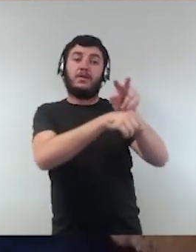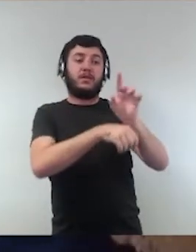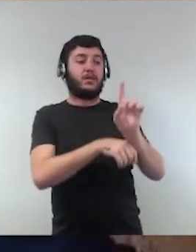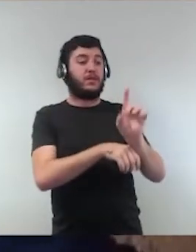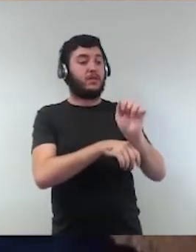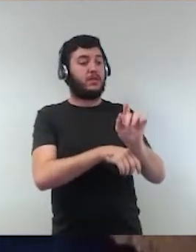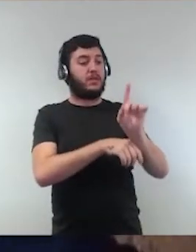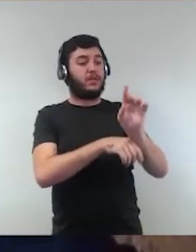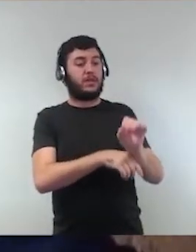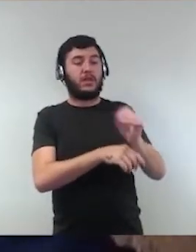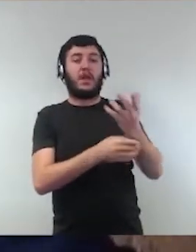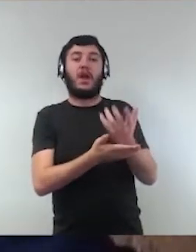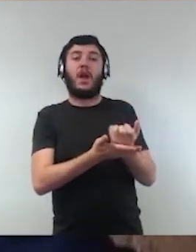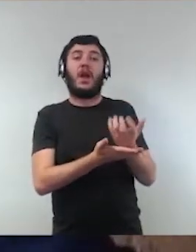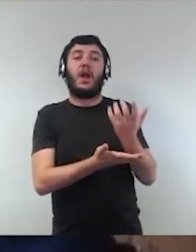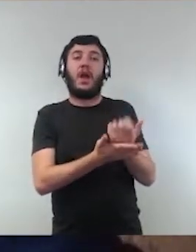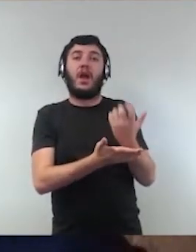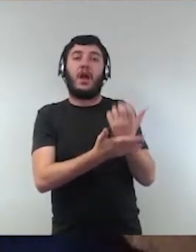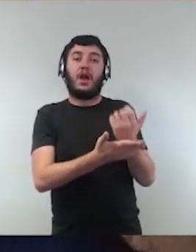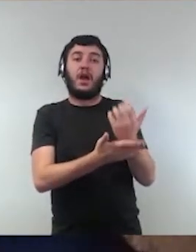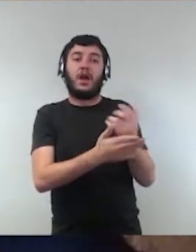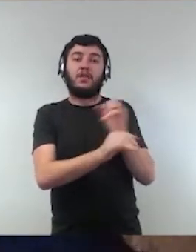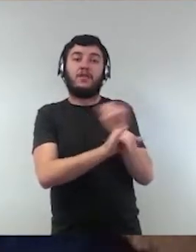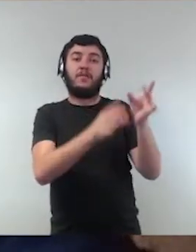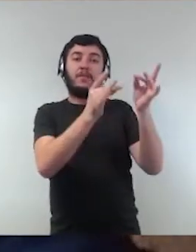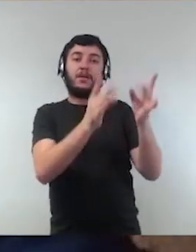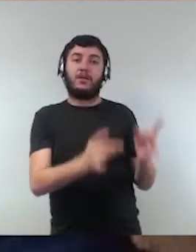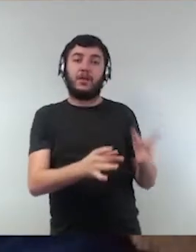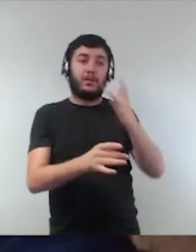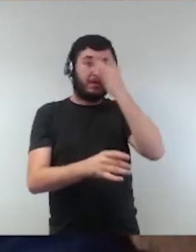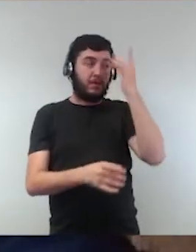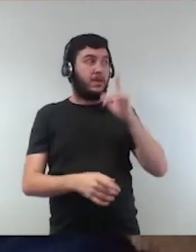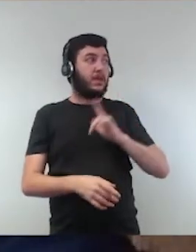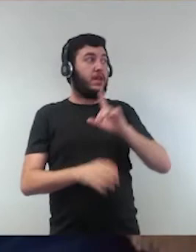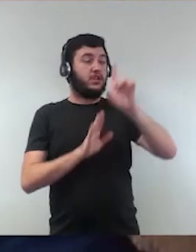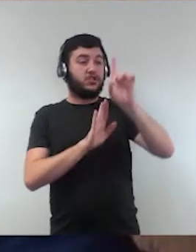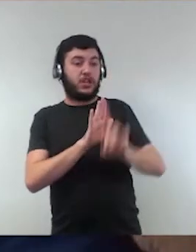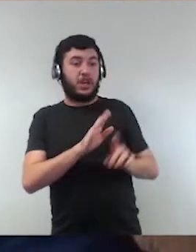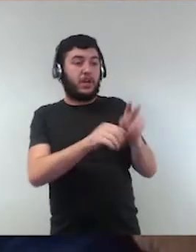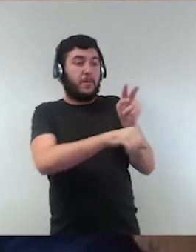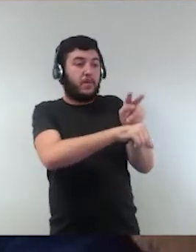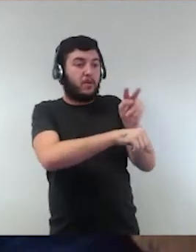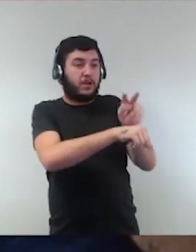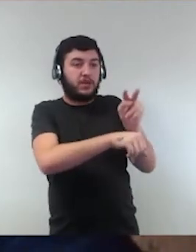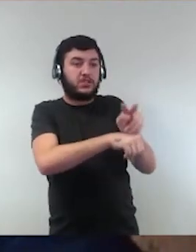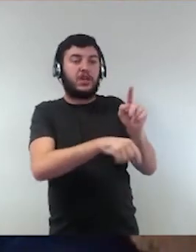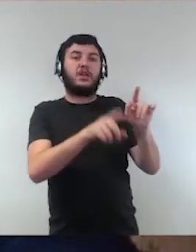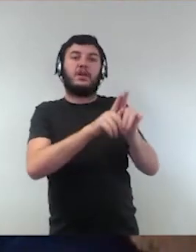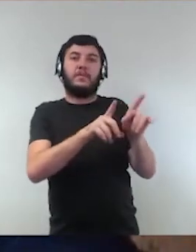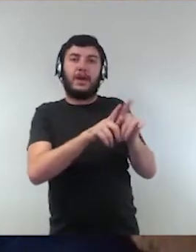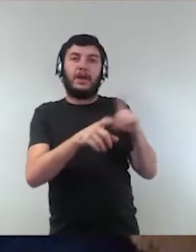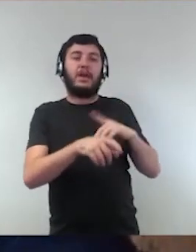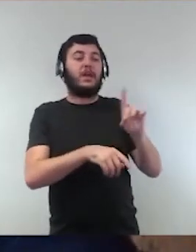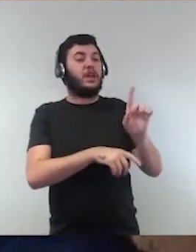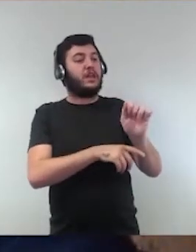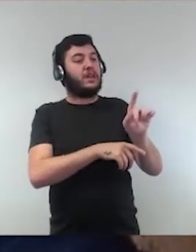direito à proteção dos seus dados, que esse tratamento, e veja como é interessante, o direito fundamental, na Carta